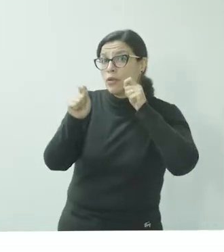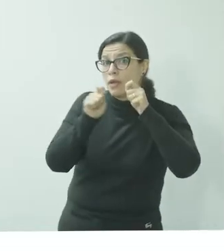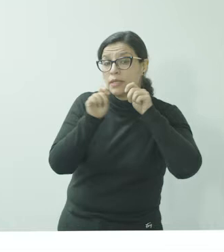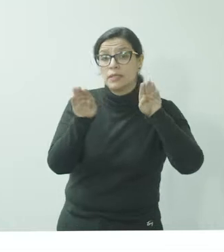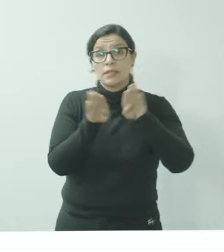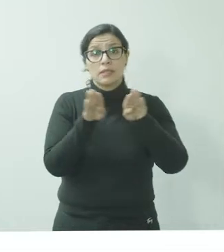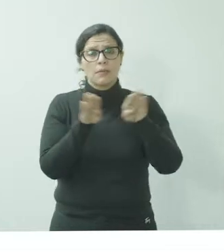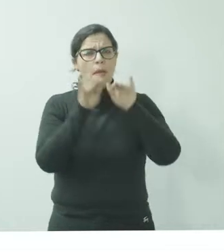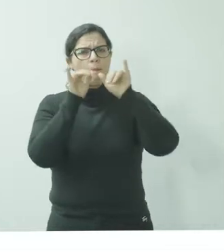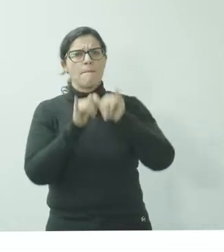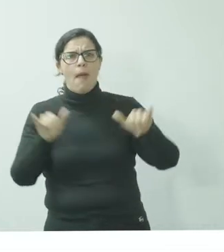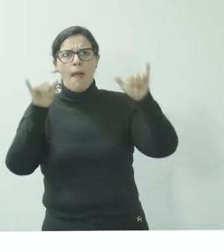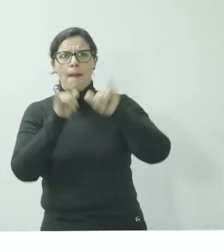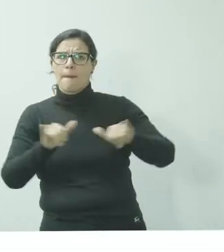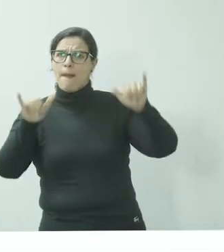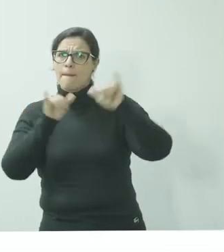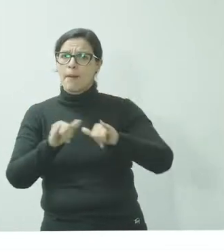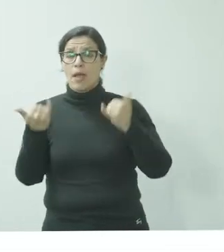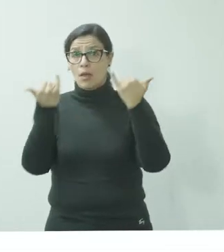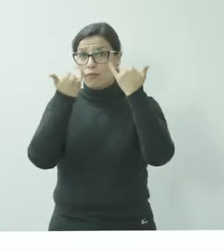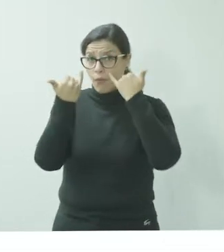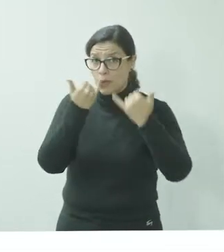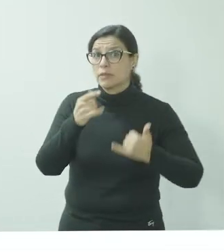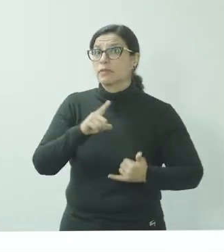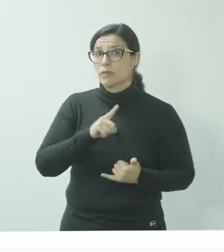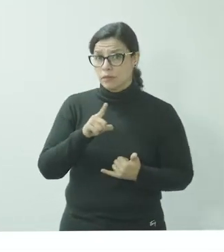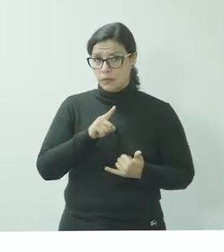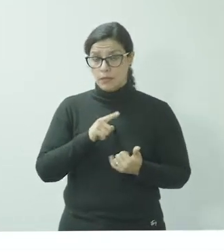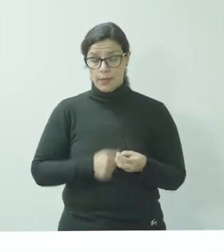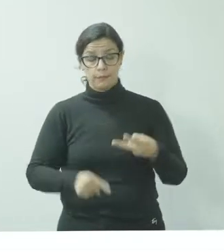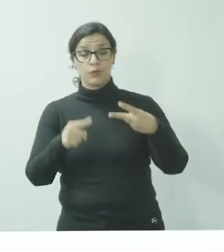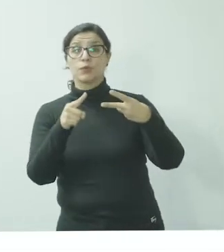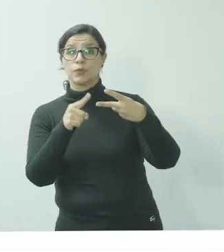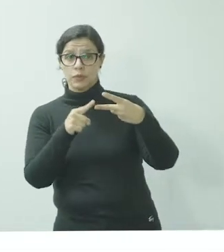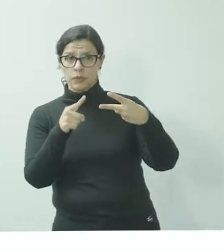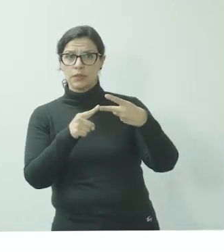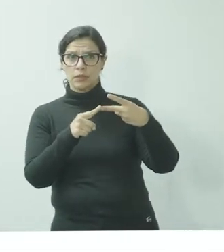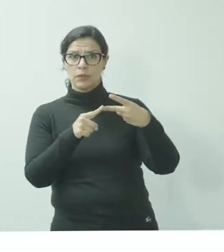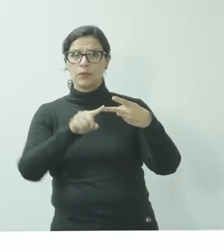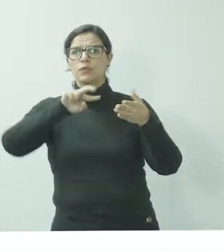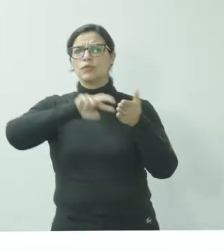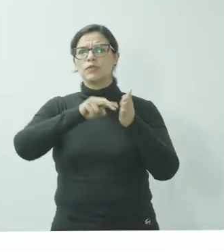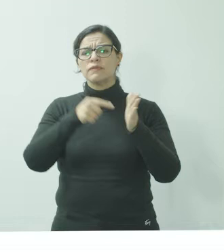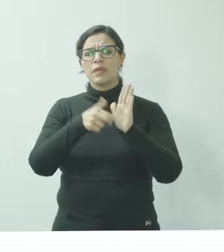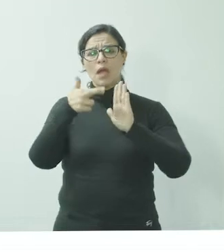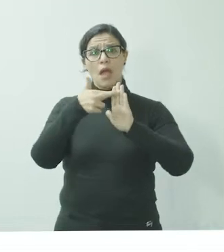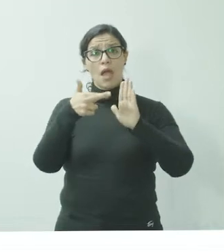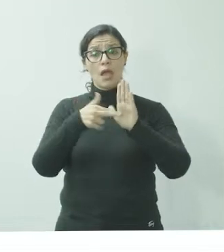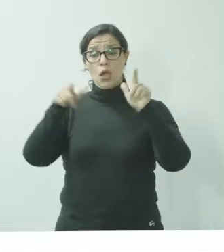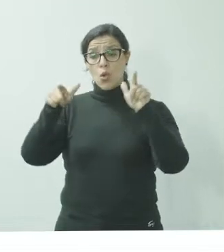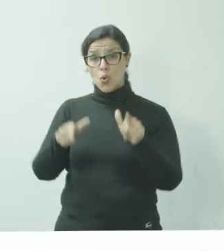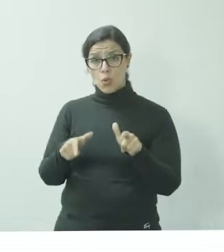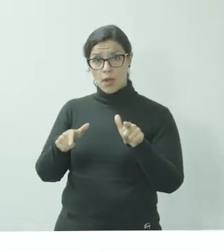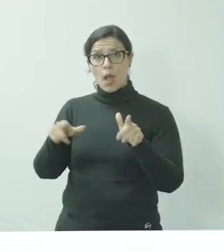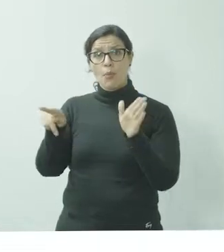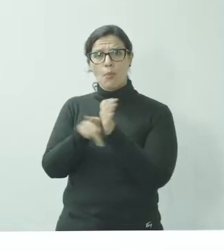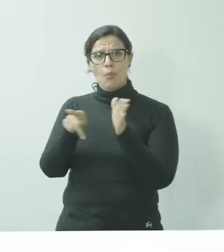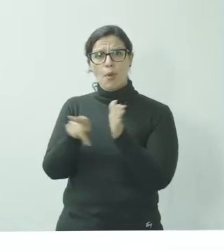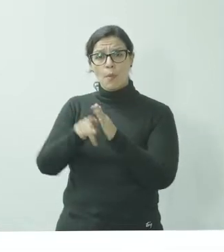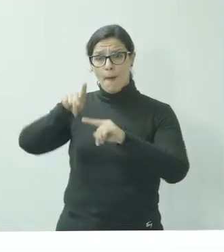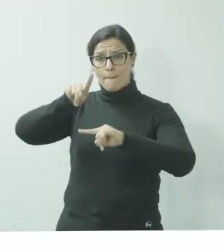meios de divulgação de notícias e o outro termo estabelecimento onde se